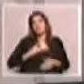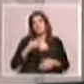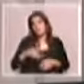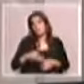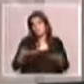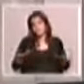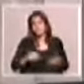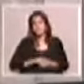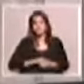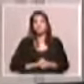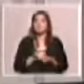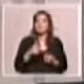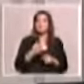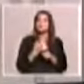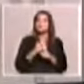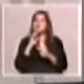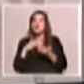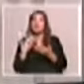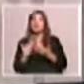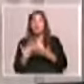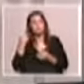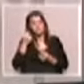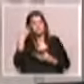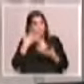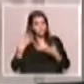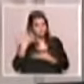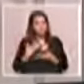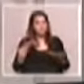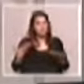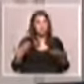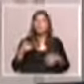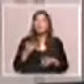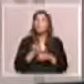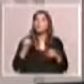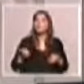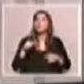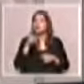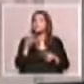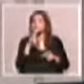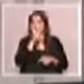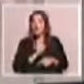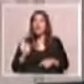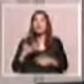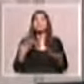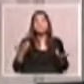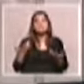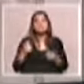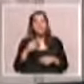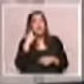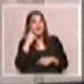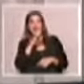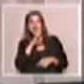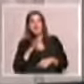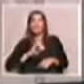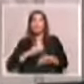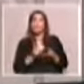portanto, tudo isto contribui para alguma confusão, até porque as pessoas habituaram-se mais a conhecer o queijo